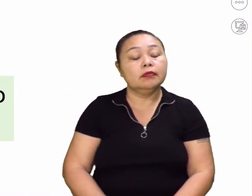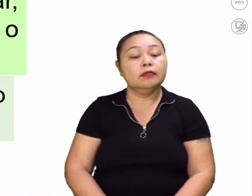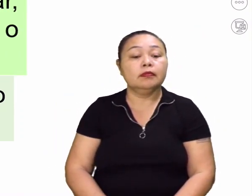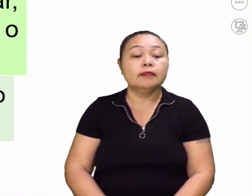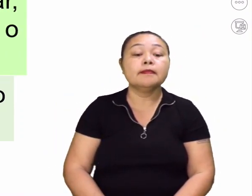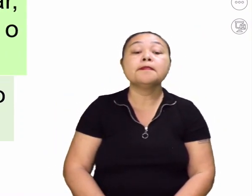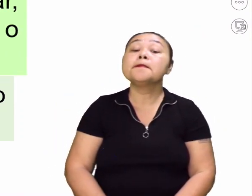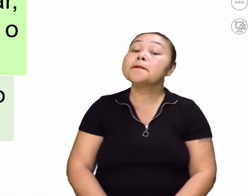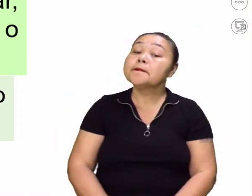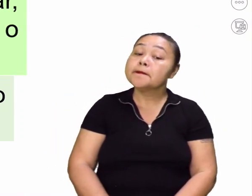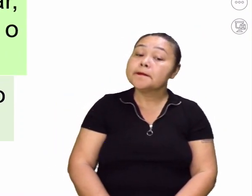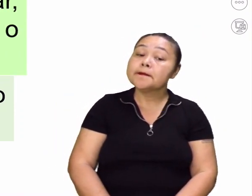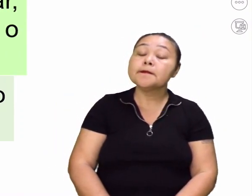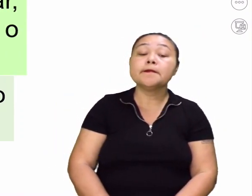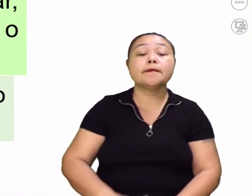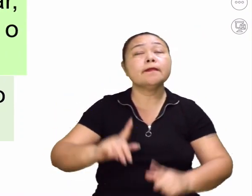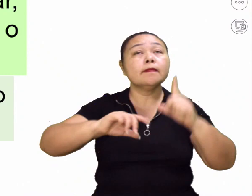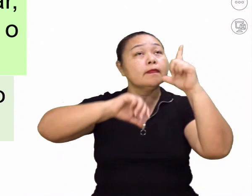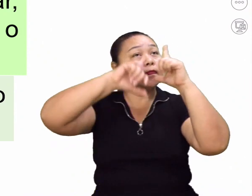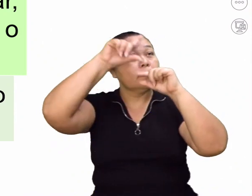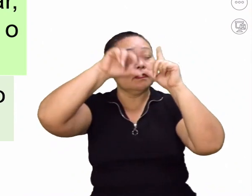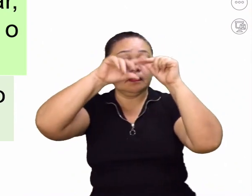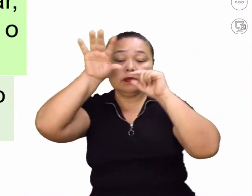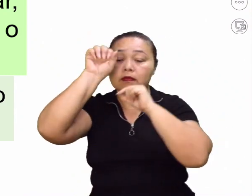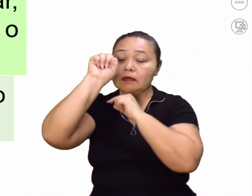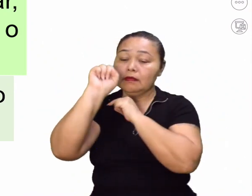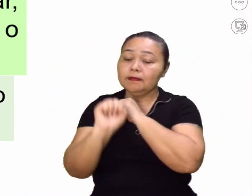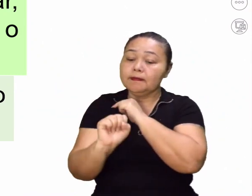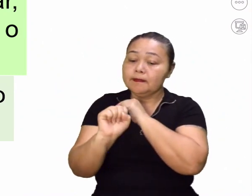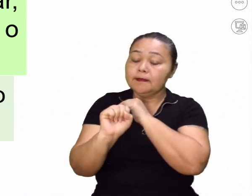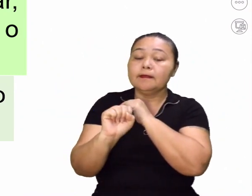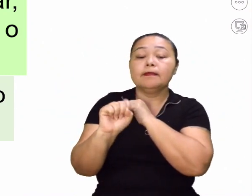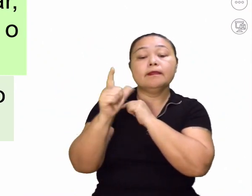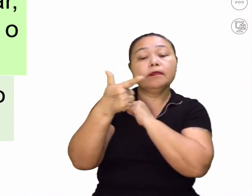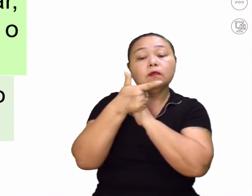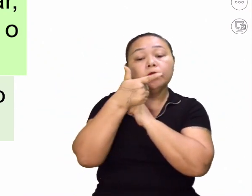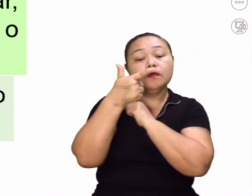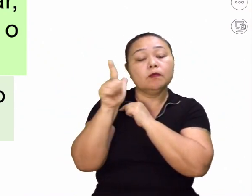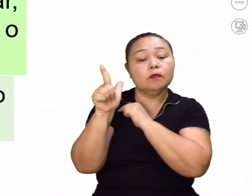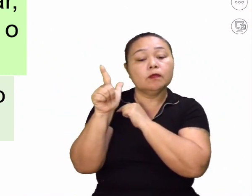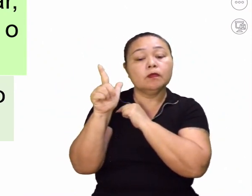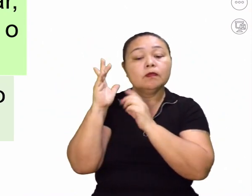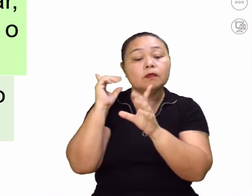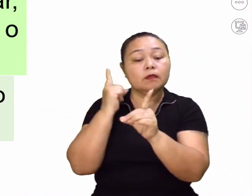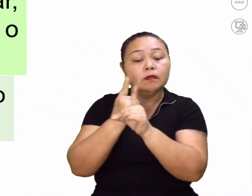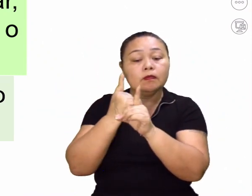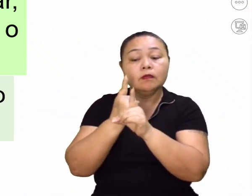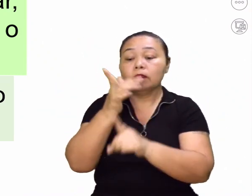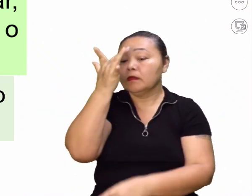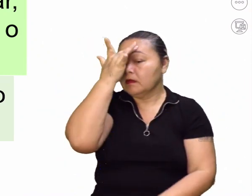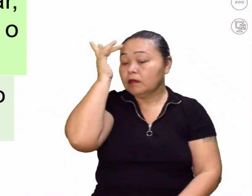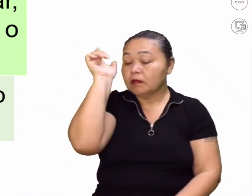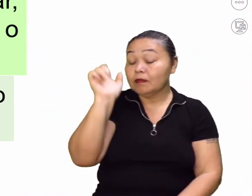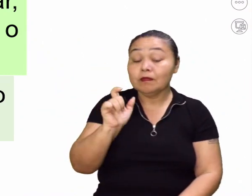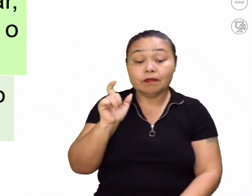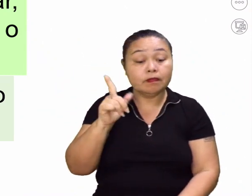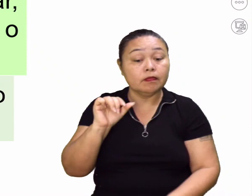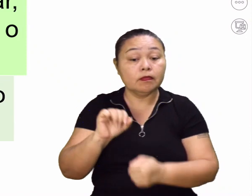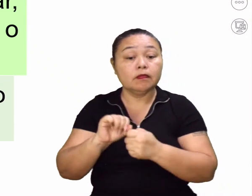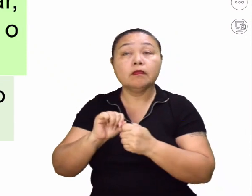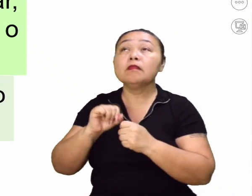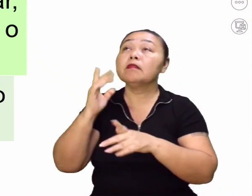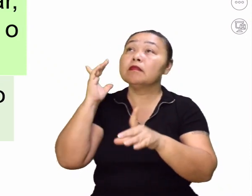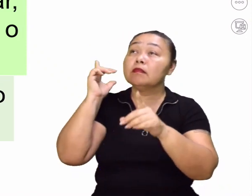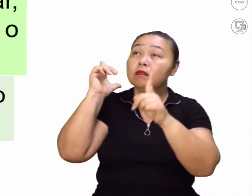certeza. Cruzeiro do Sul é uma outra forma de se encontrar. Uma pessoa pode estar perdida se ela encontrar